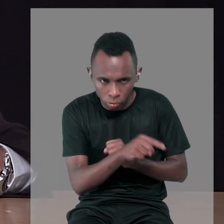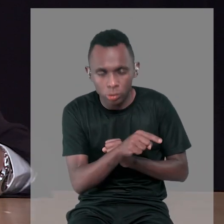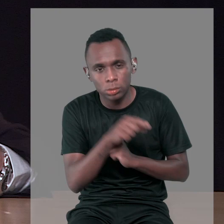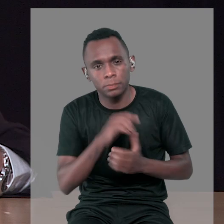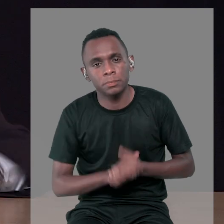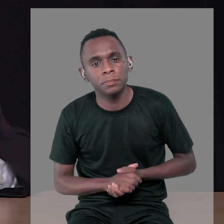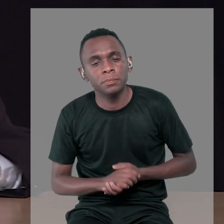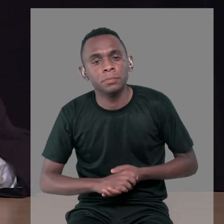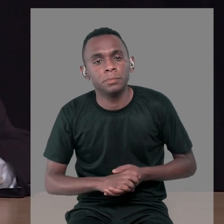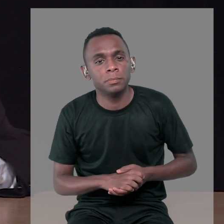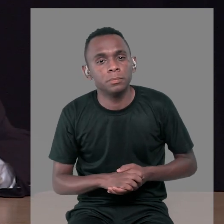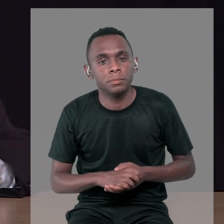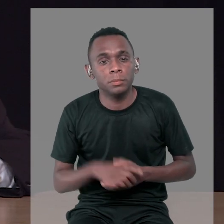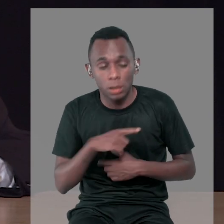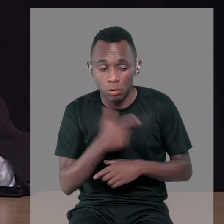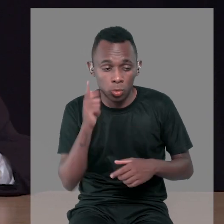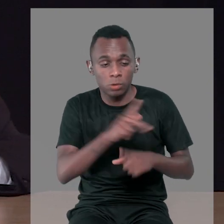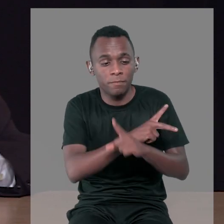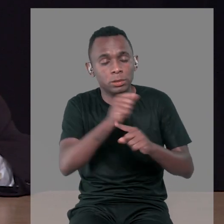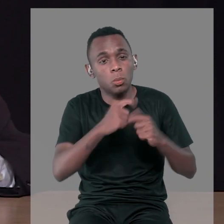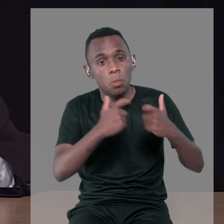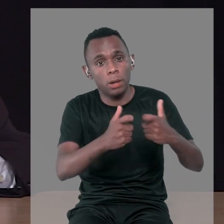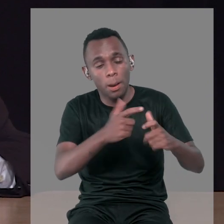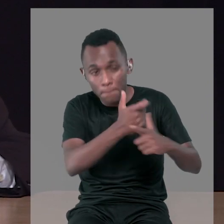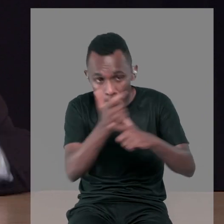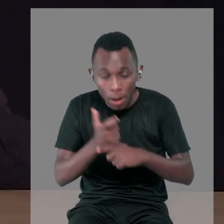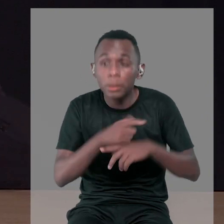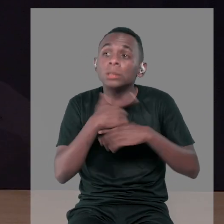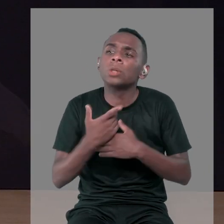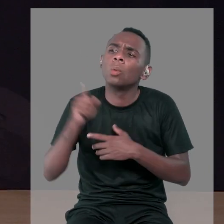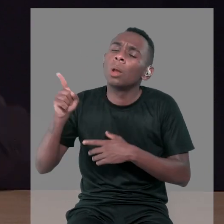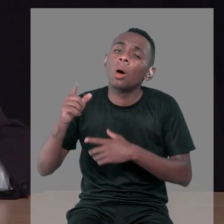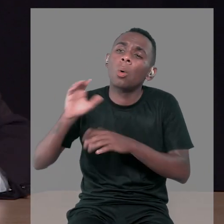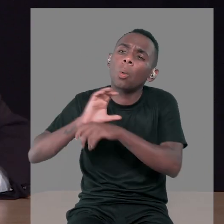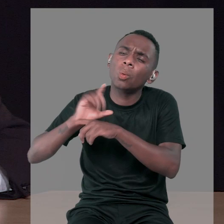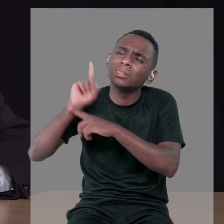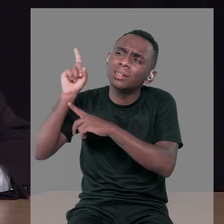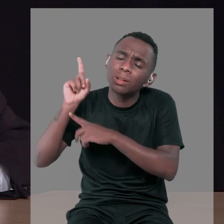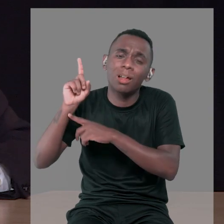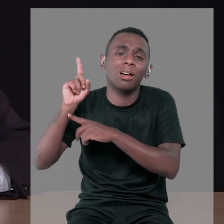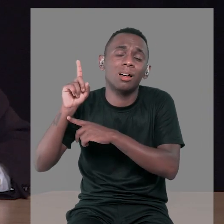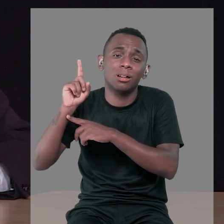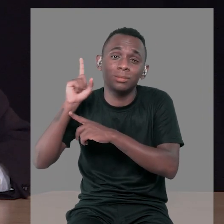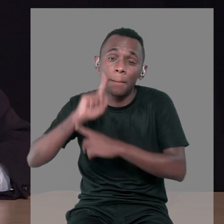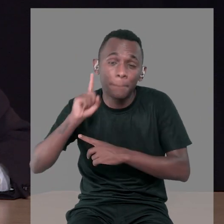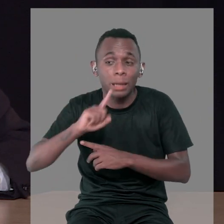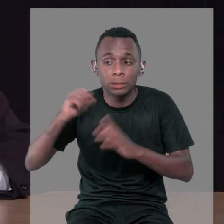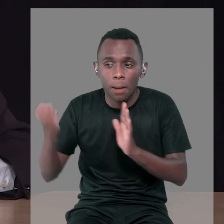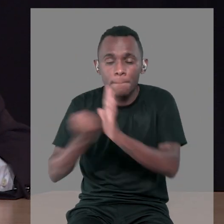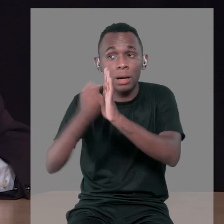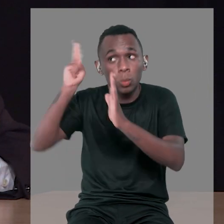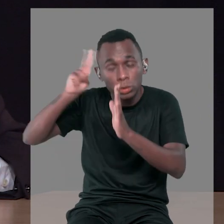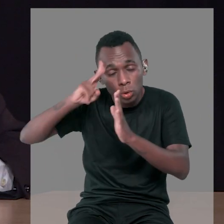guerra civil. Então, o conceito americano ele é um pouco estranho, porque ele tem uma origem histórica muito clara, né,